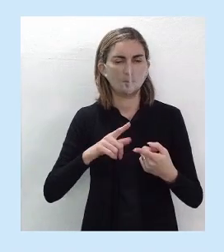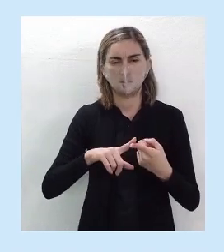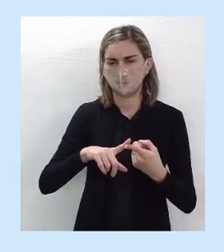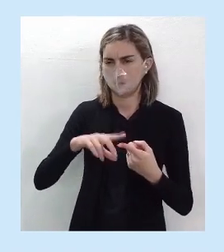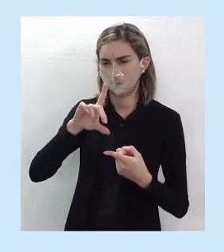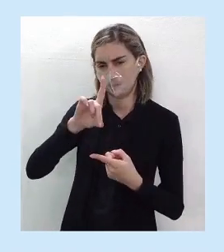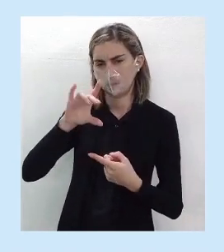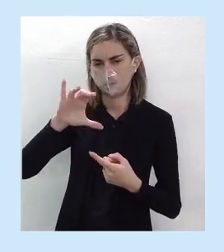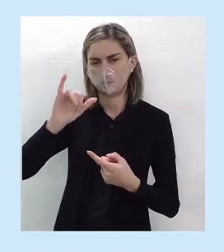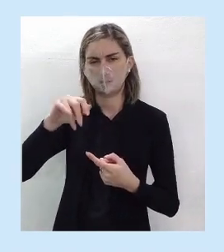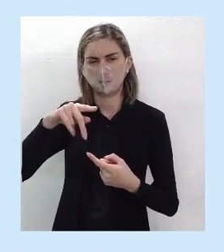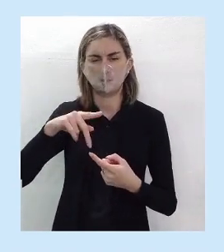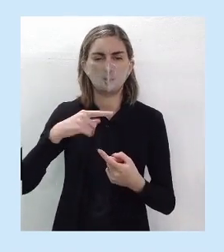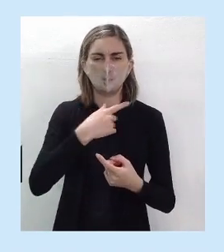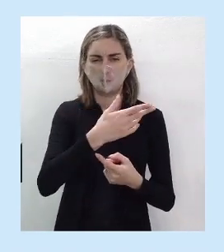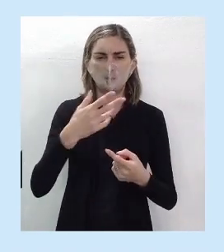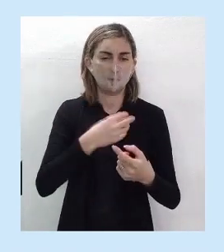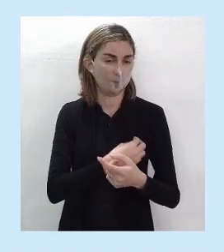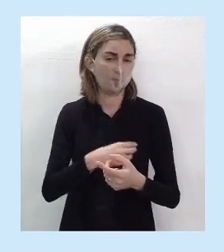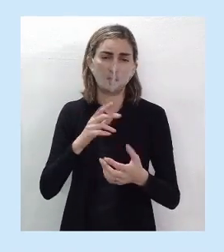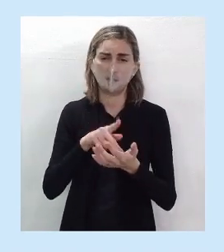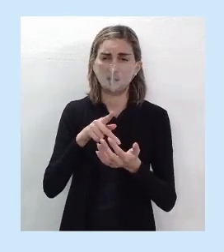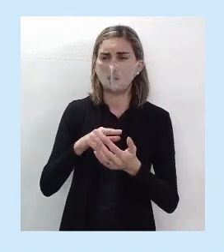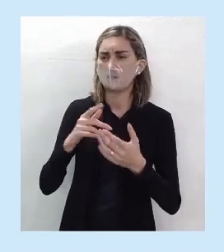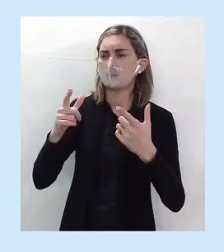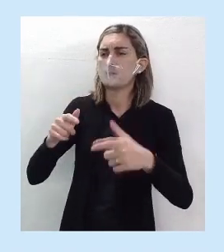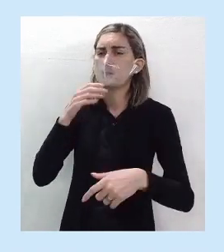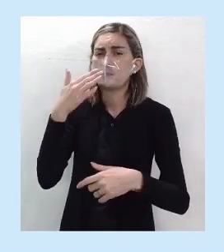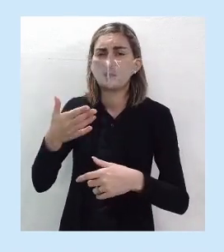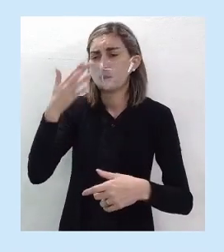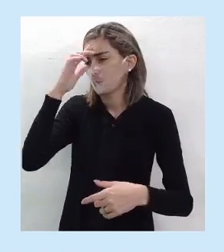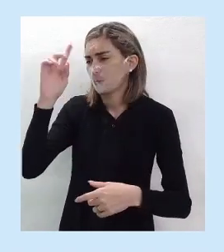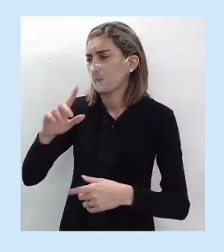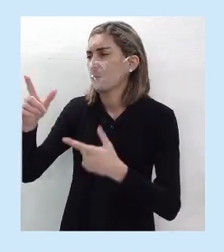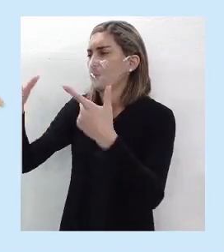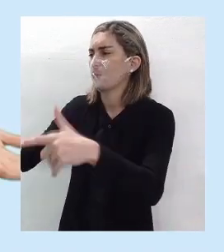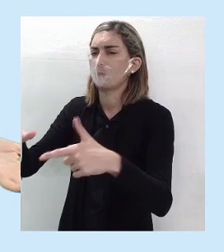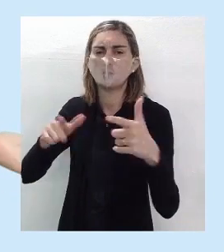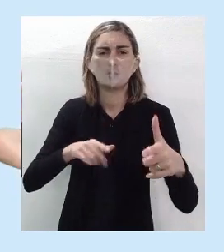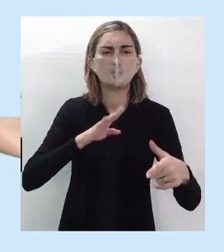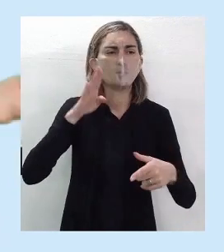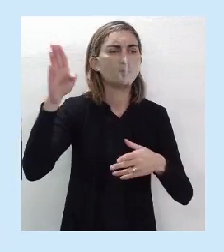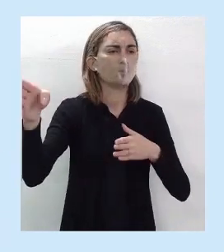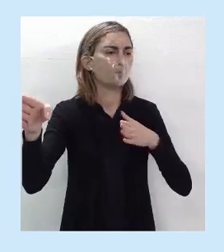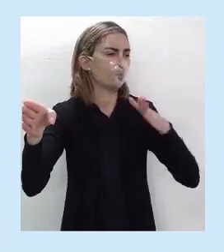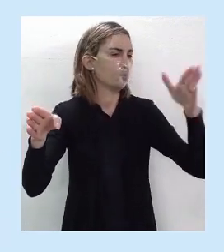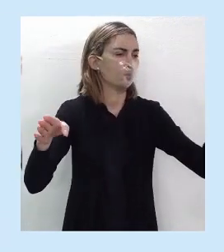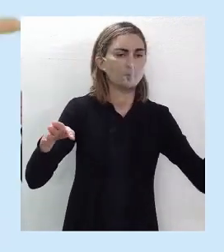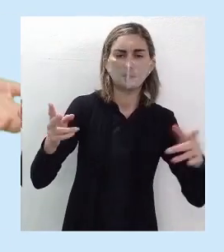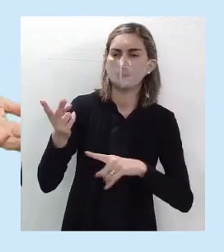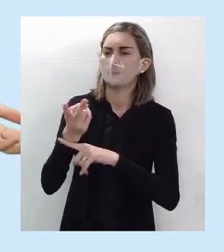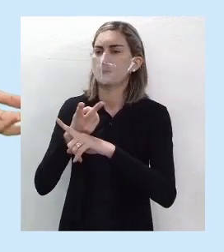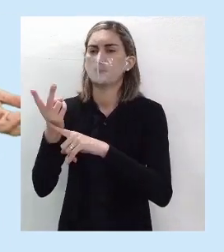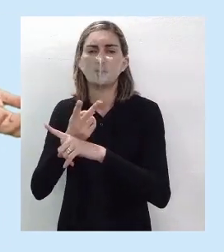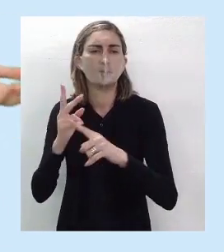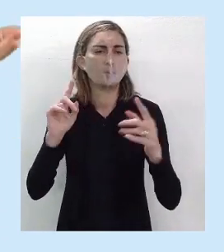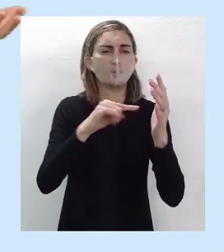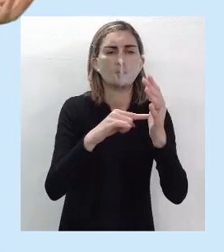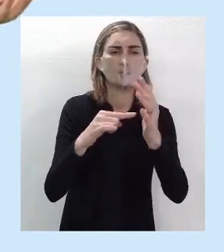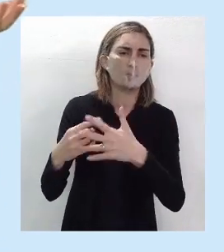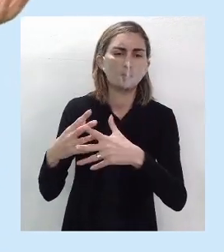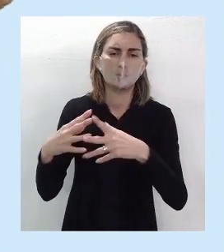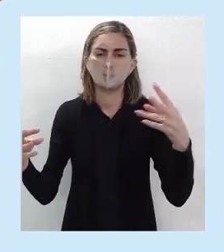Décio Pinhatari, porque justamente a vida sem destino, não é? O fato de não saber, o fato de sempre buscar